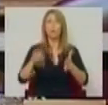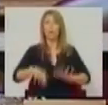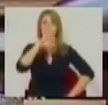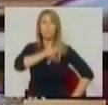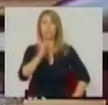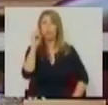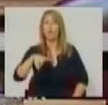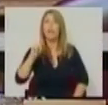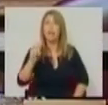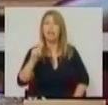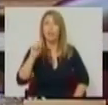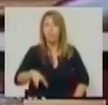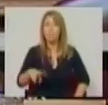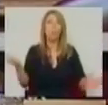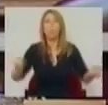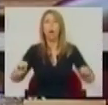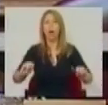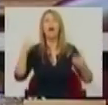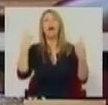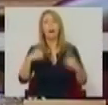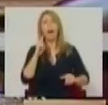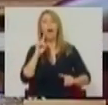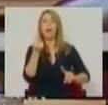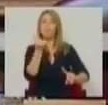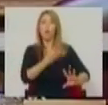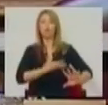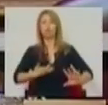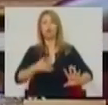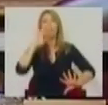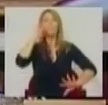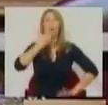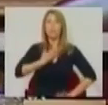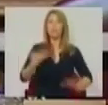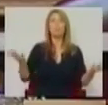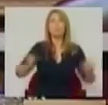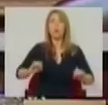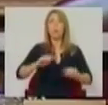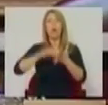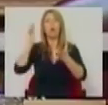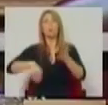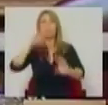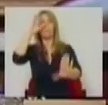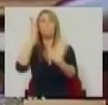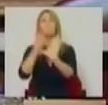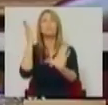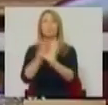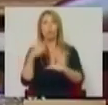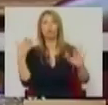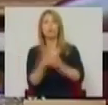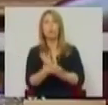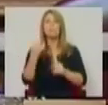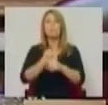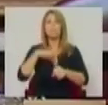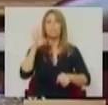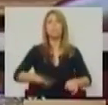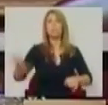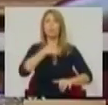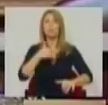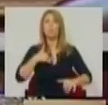para o INEM. E há margem para déficit, mas não há margem para contratar psicólogos para o Serviço Nacional de Saúde. E há margem